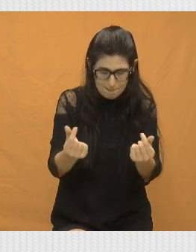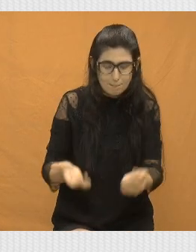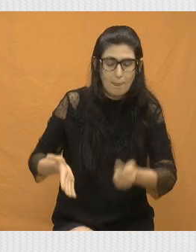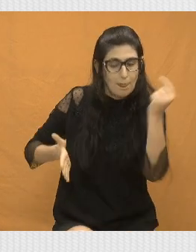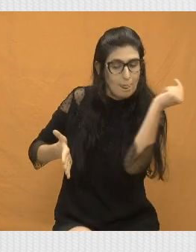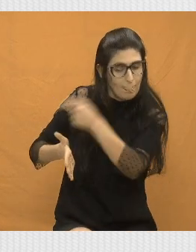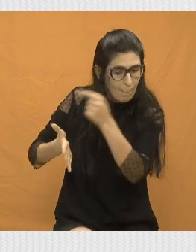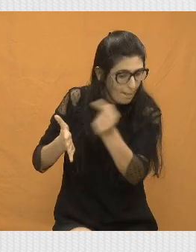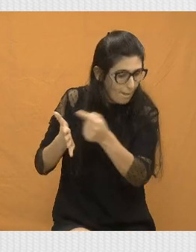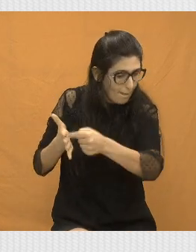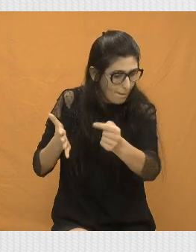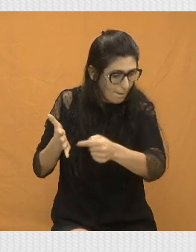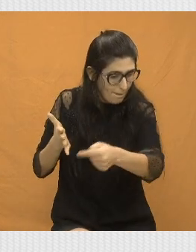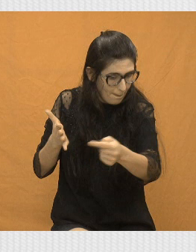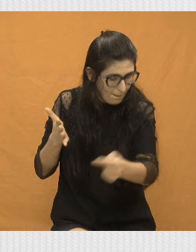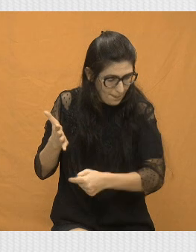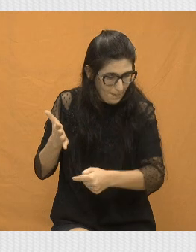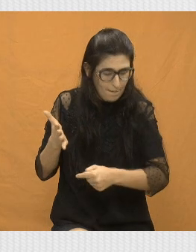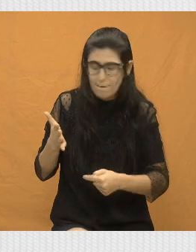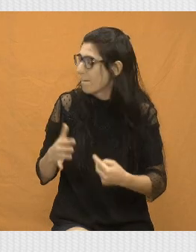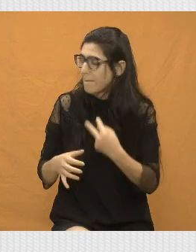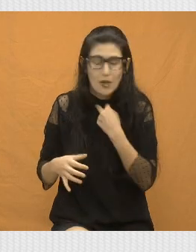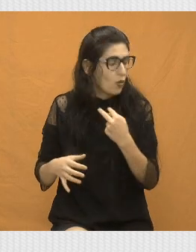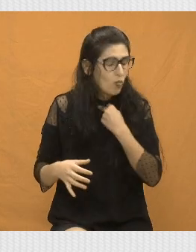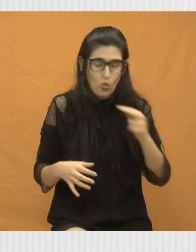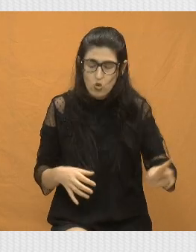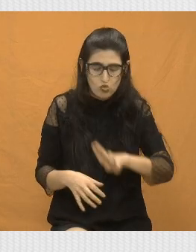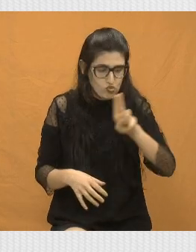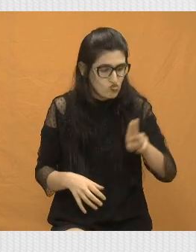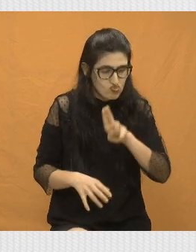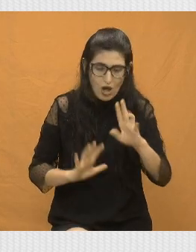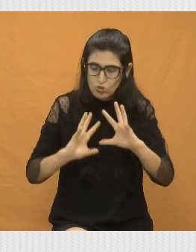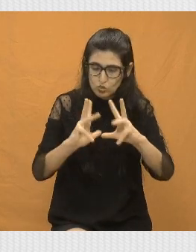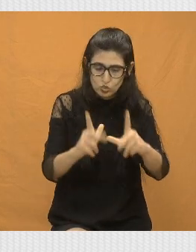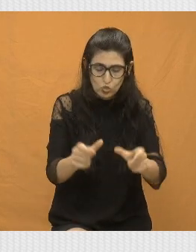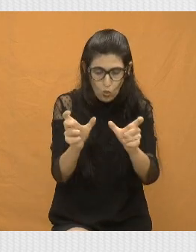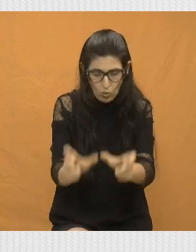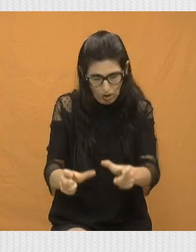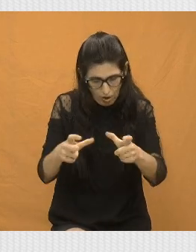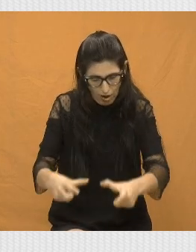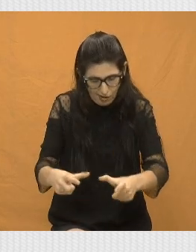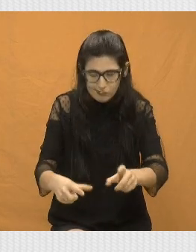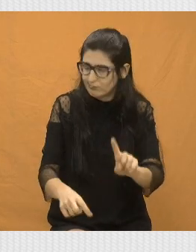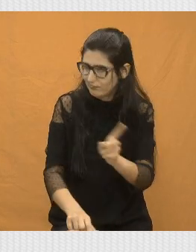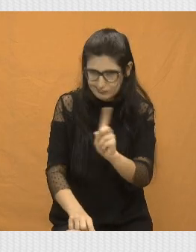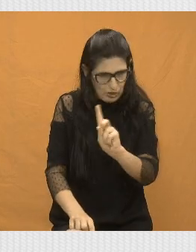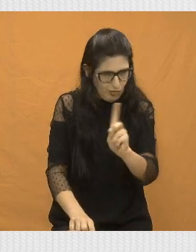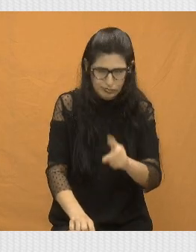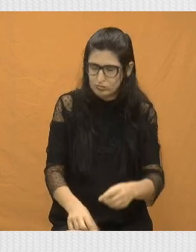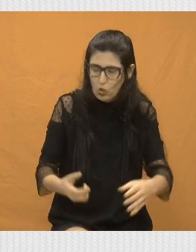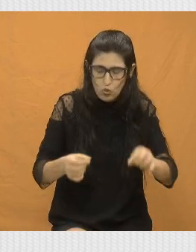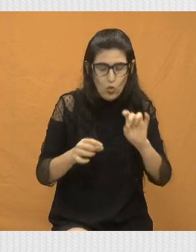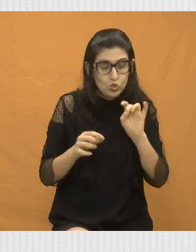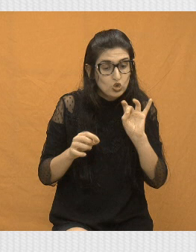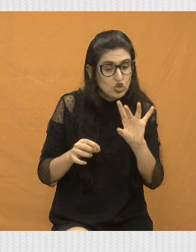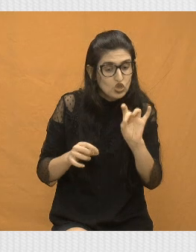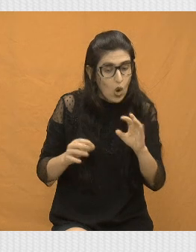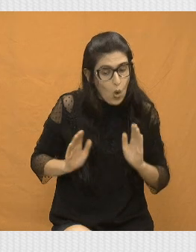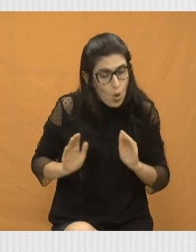peculiaridades que não são receitas que podem ser usadas em todas as ações, são mais específicas para, como por